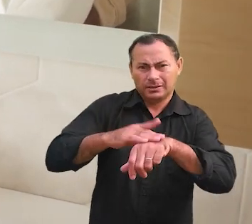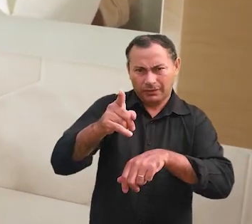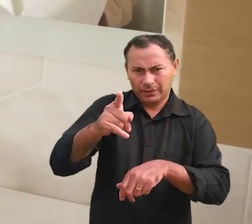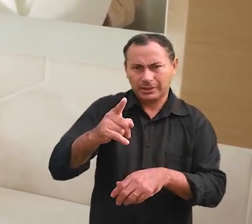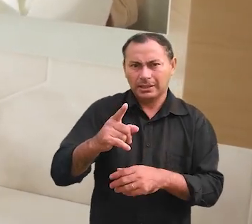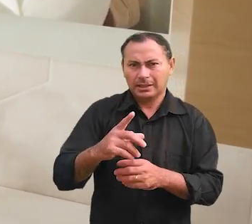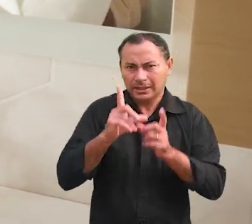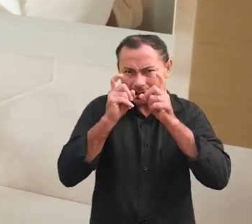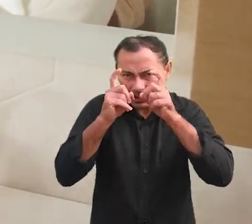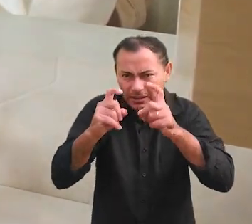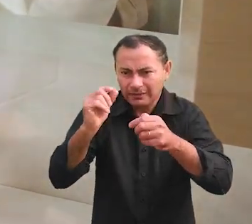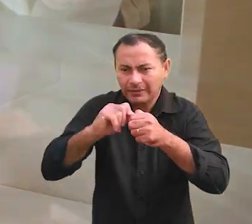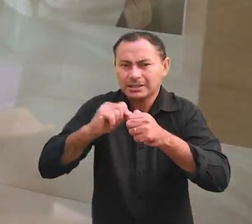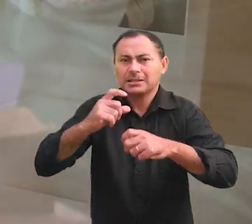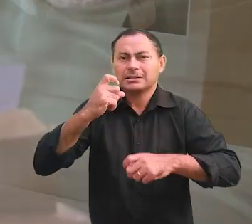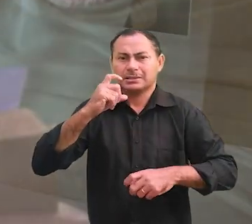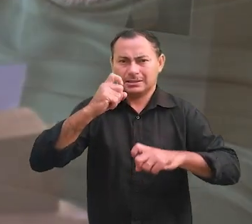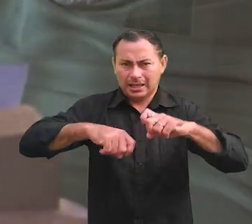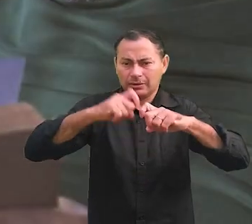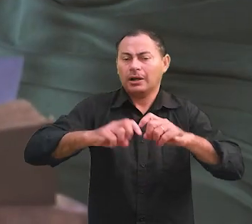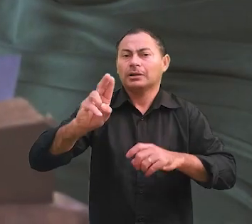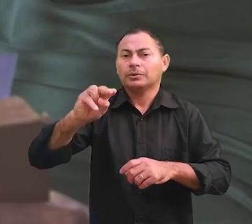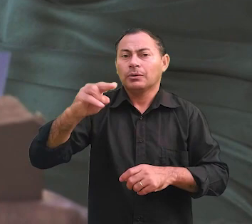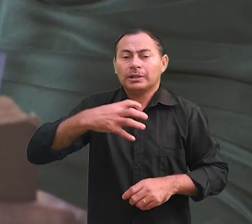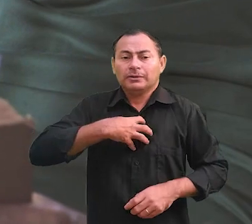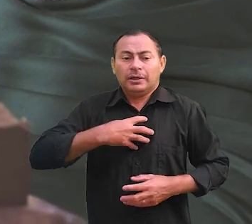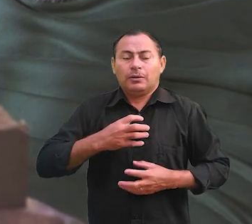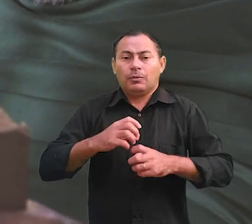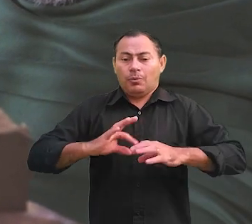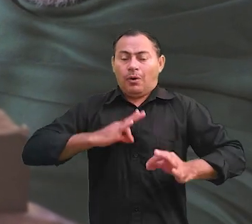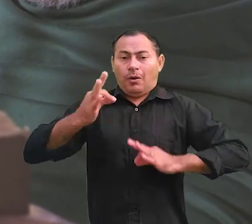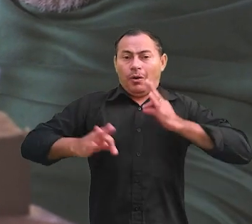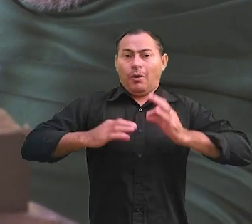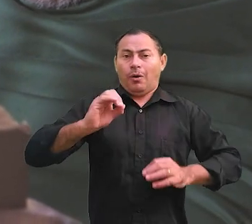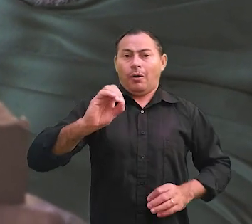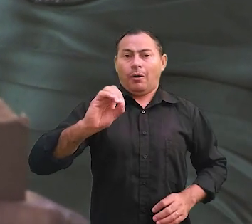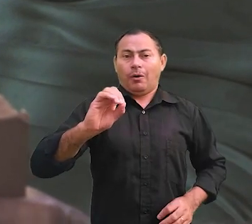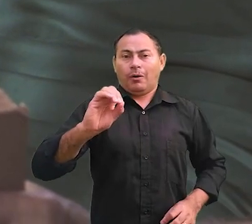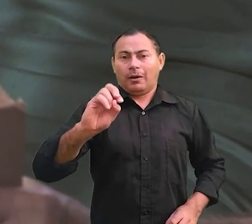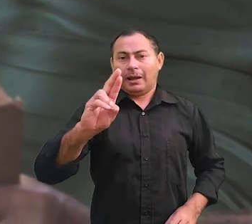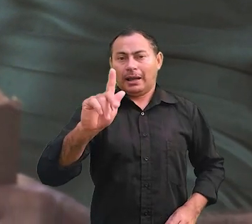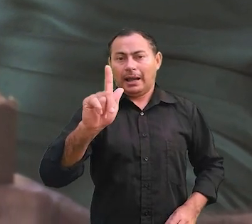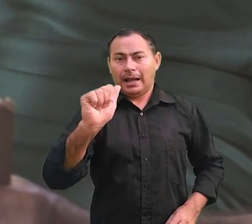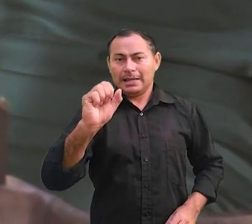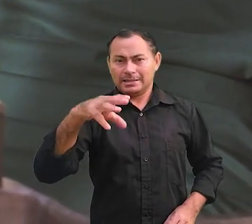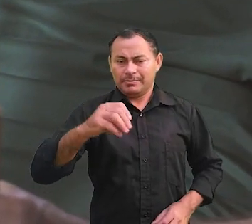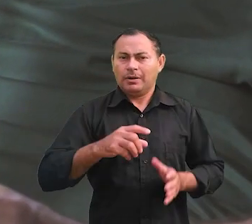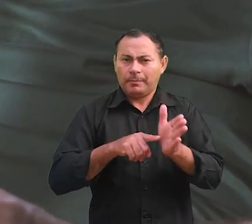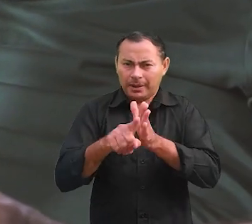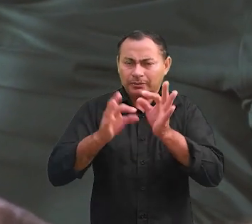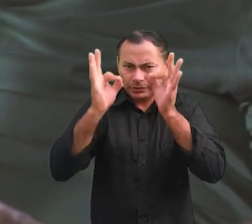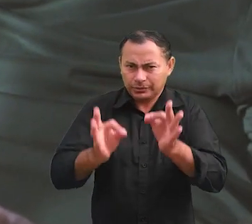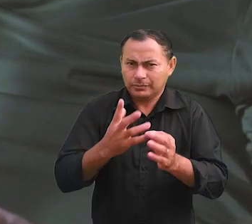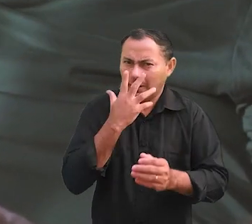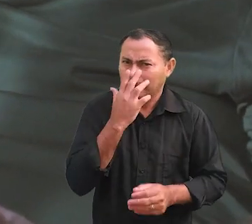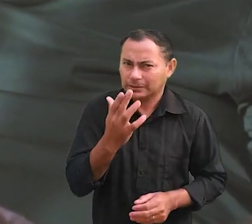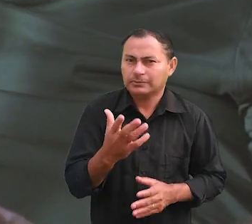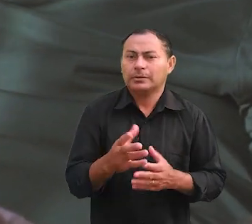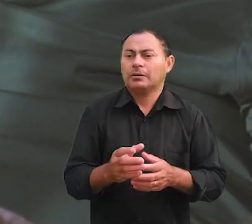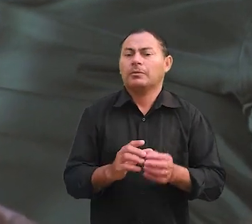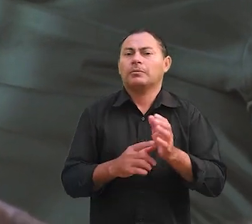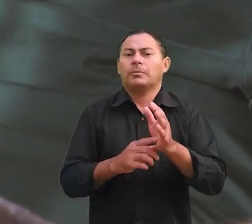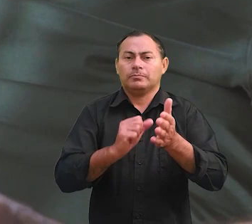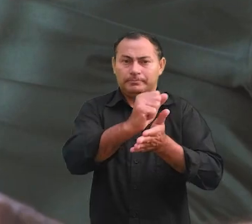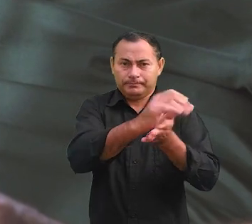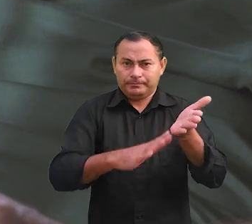só que você se interessaria por sexo se nunca tivesse acordado essa é uma pergunta justa Você não acha